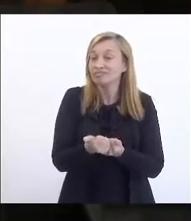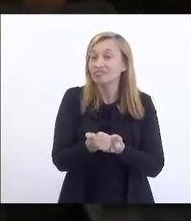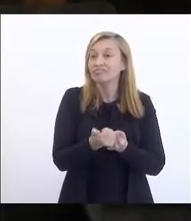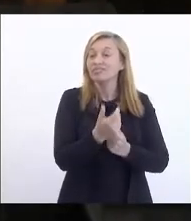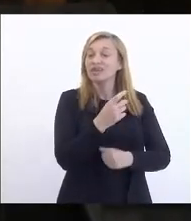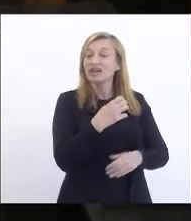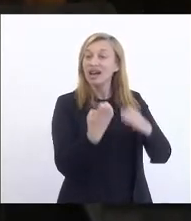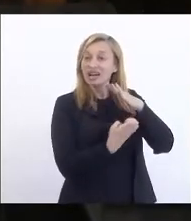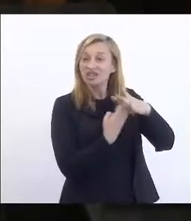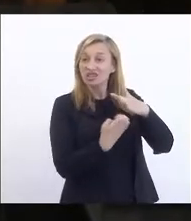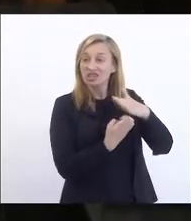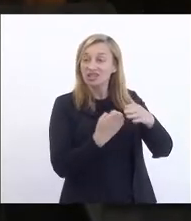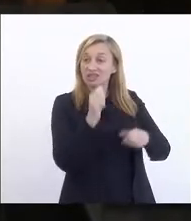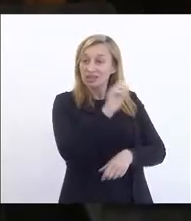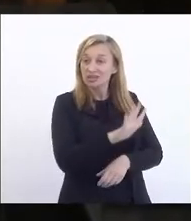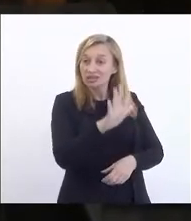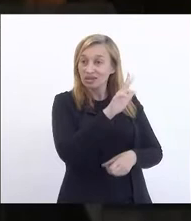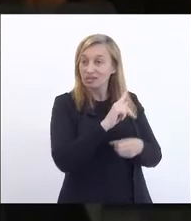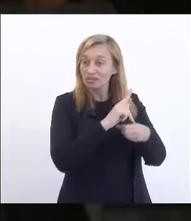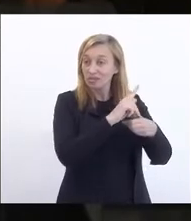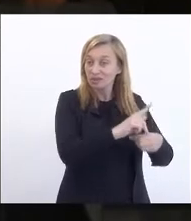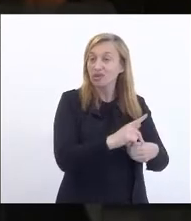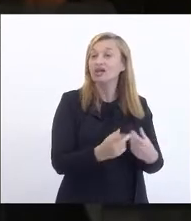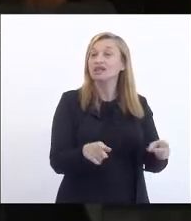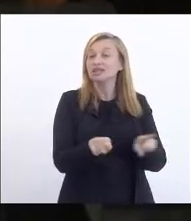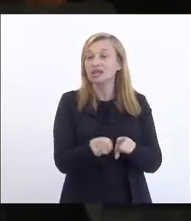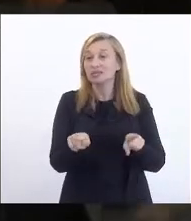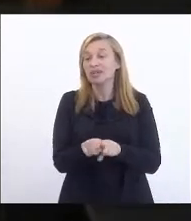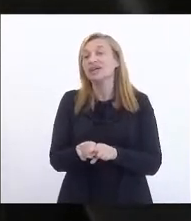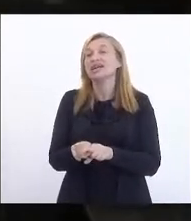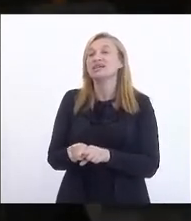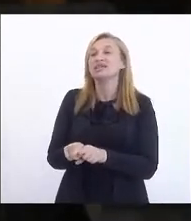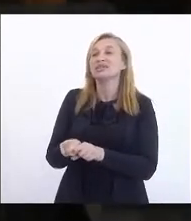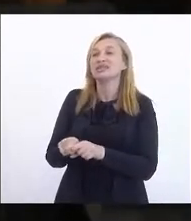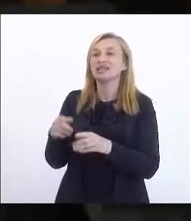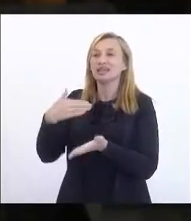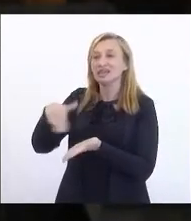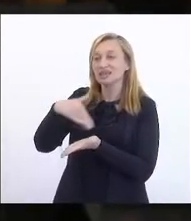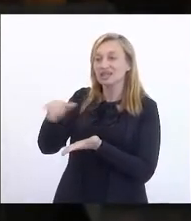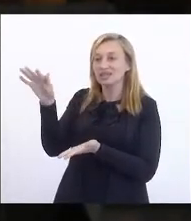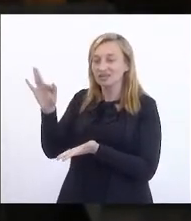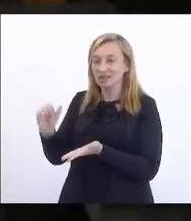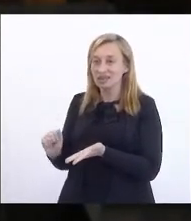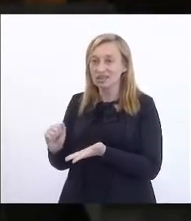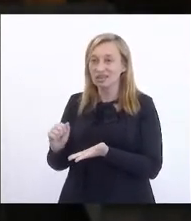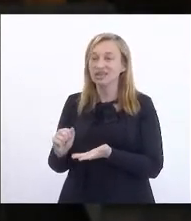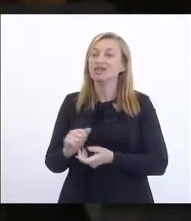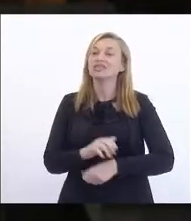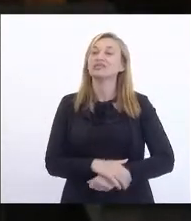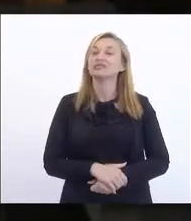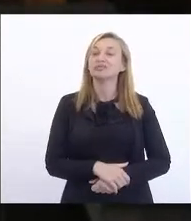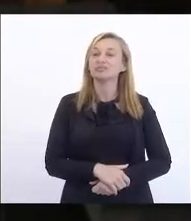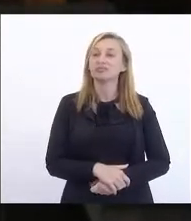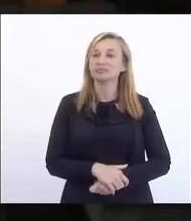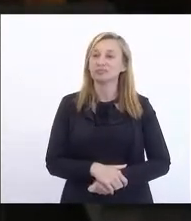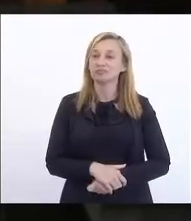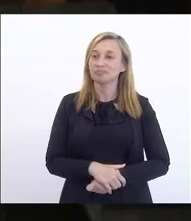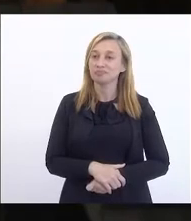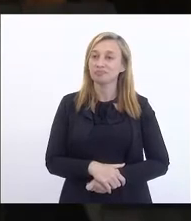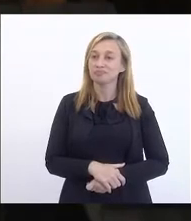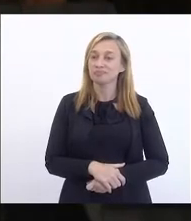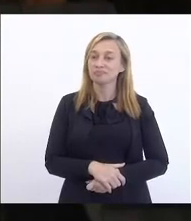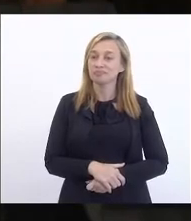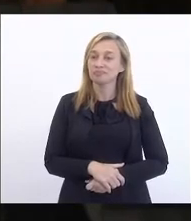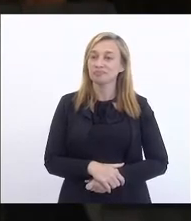Nacional de Petróleo e a Secretaria de Fazenda, para que a Secretaria de Fazenda, com